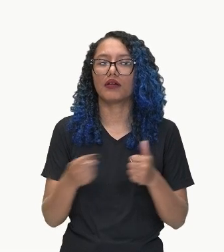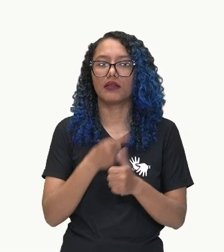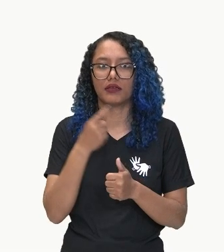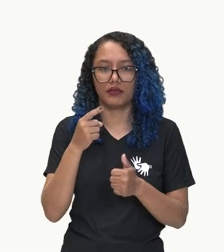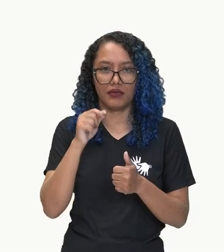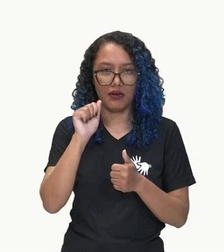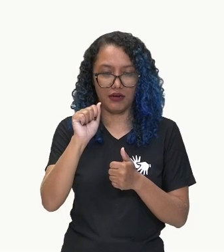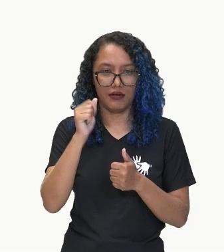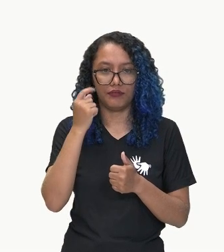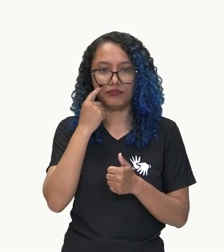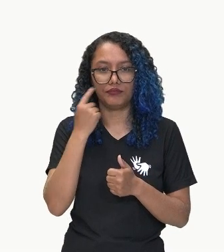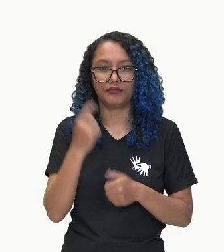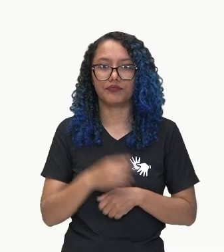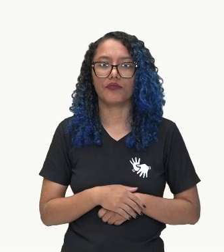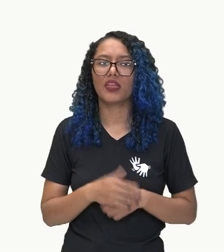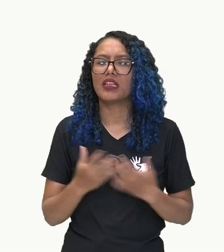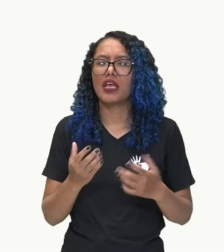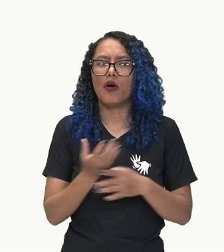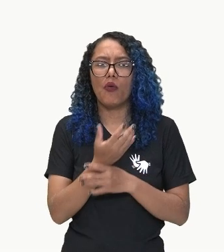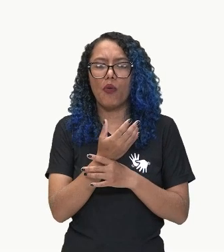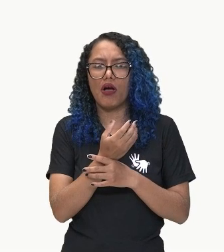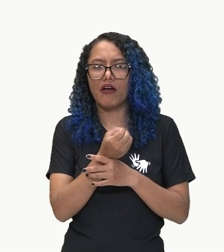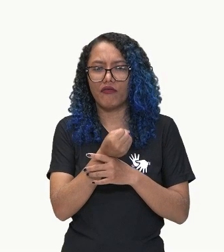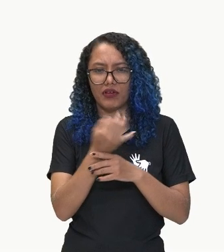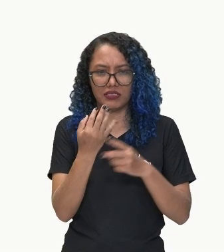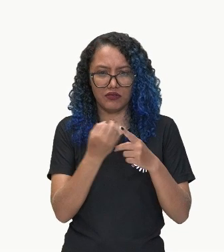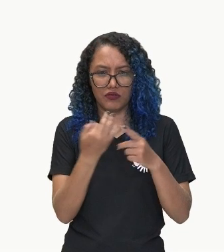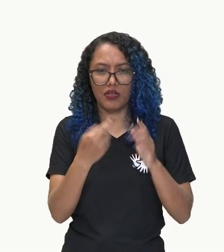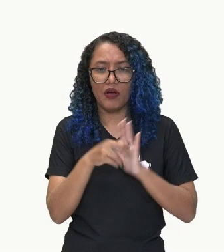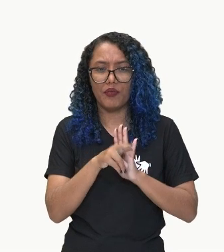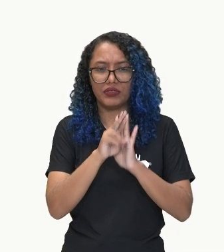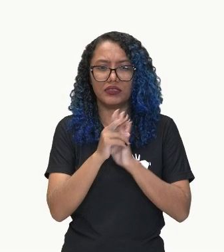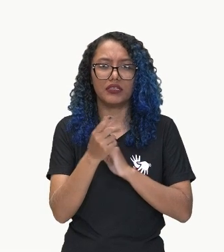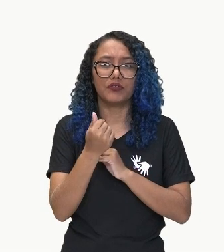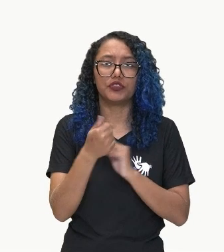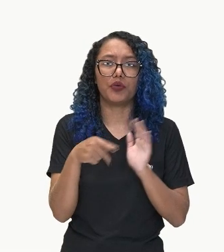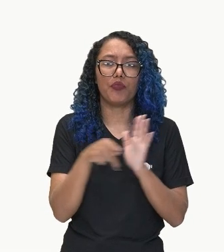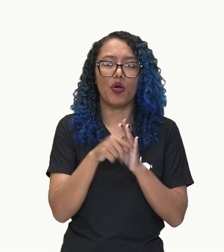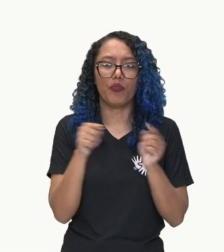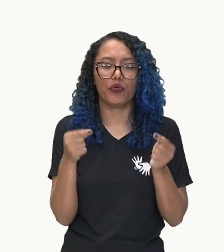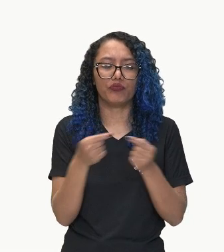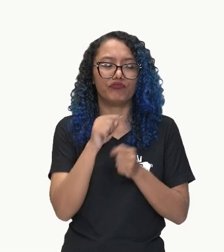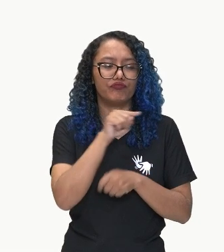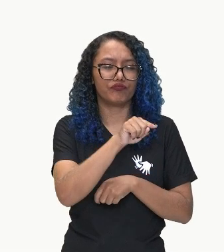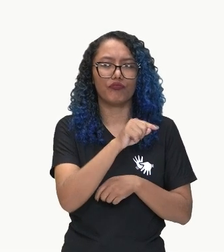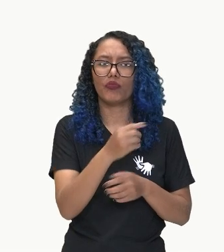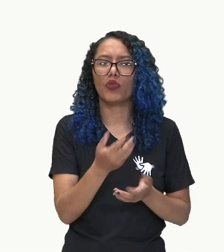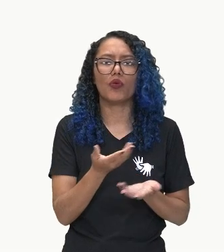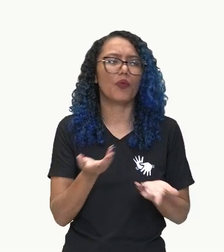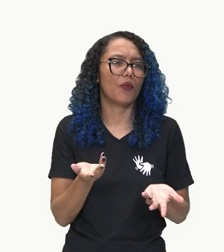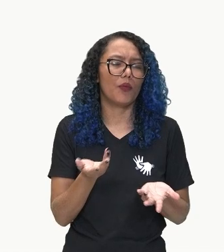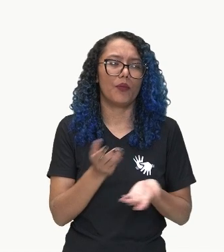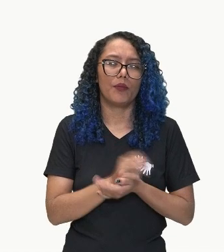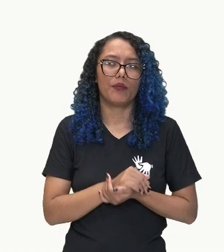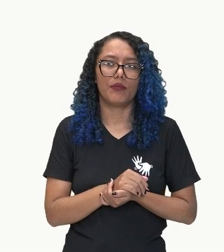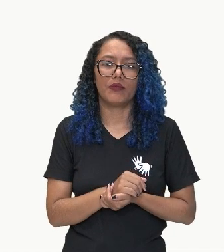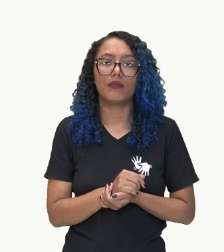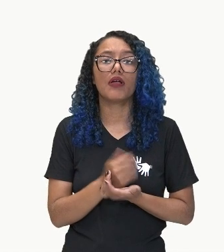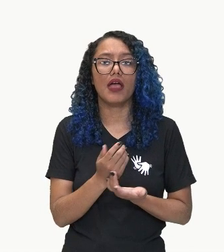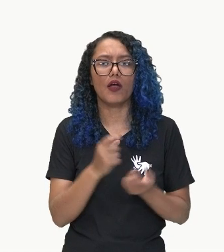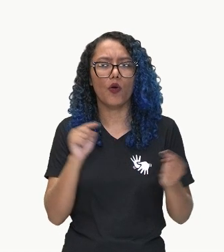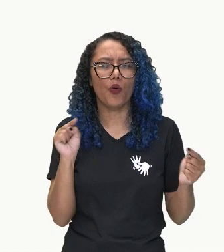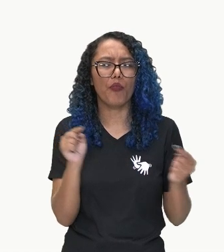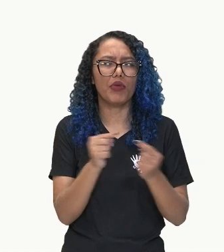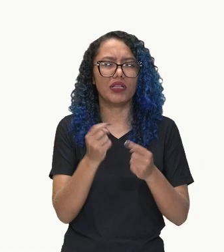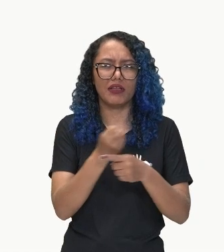total representa a quantia que Alice recebeu? Podemos afirmar que essa é uma fração